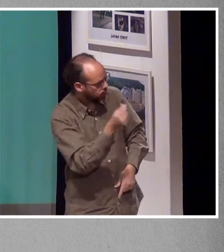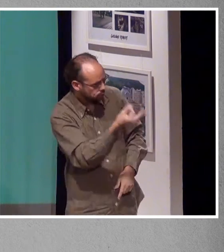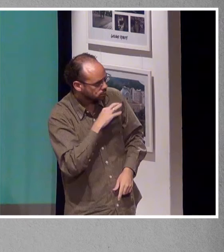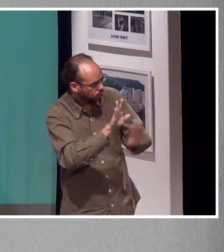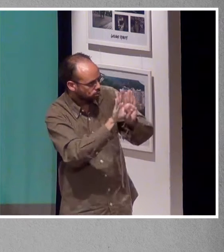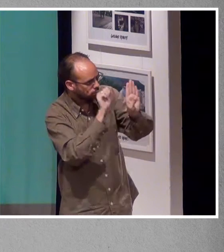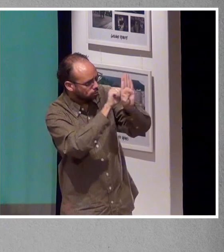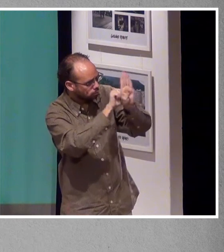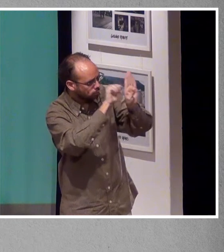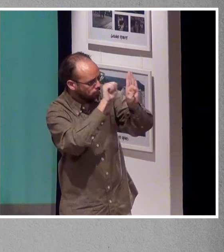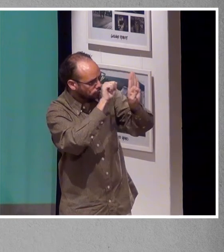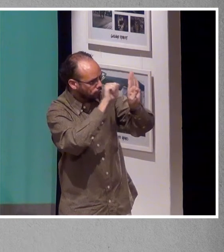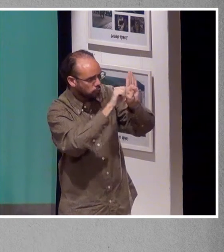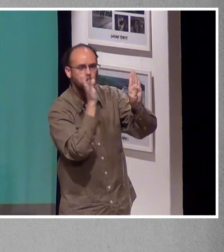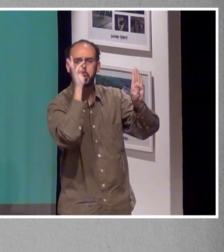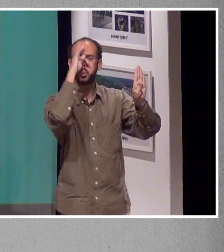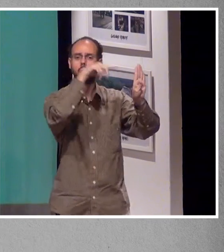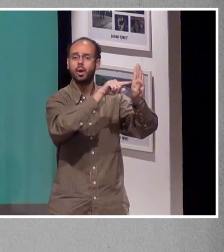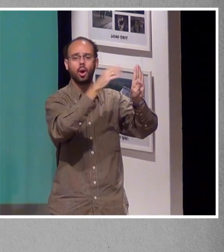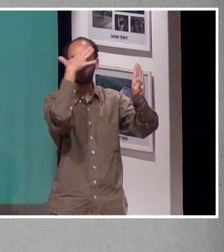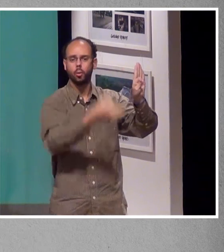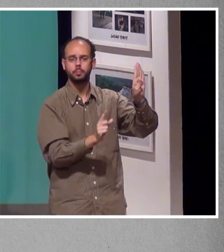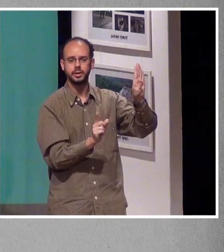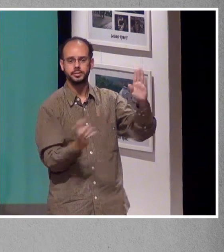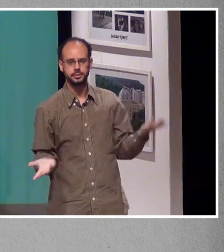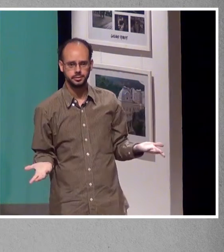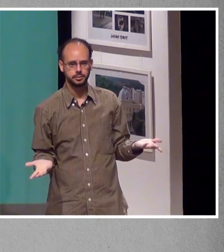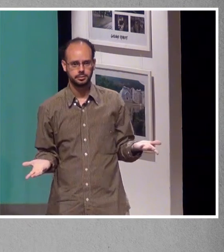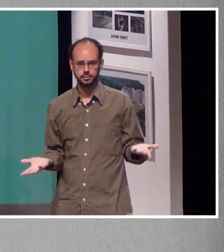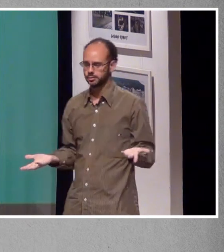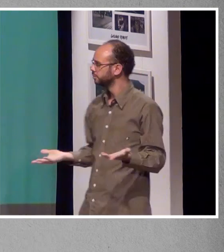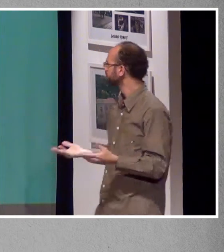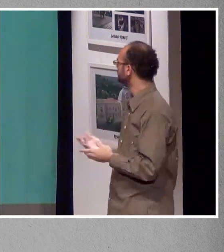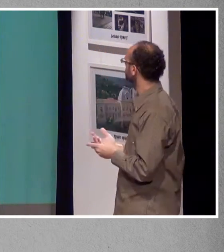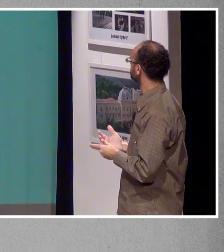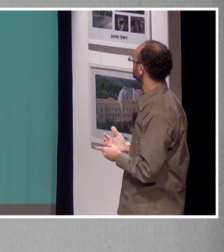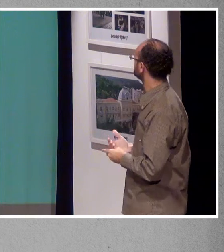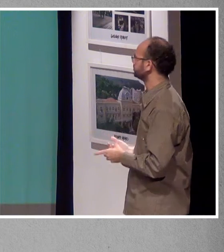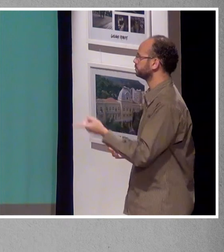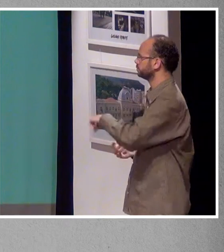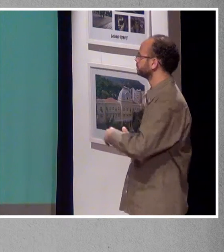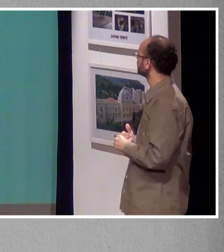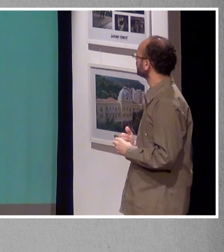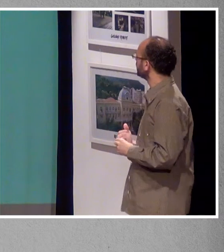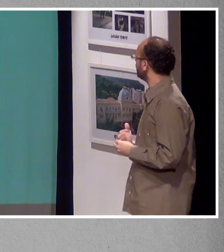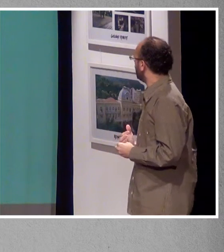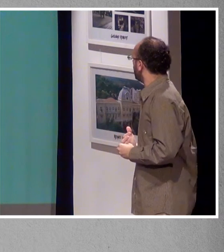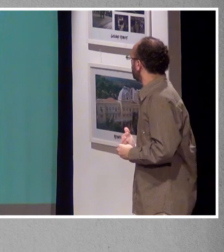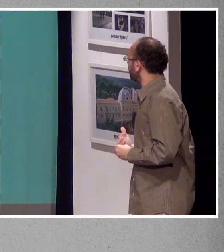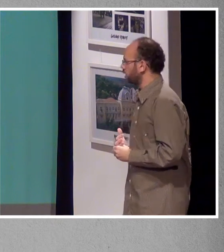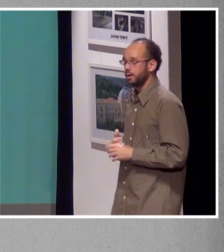É como se a porta ela tivesse, sabe, fechada e você tivesse que insistir para que ela fosse